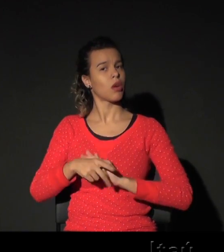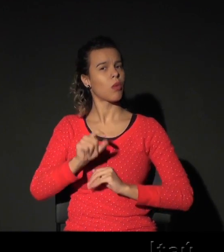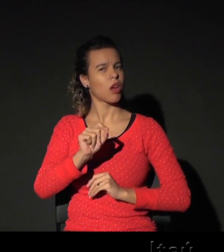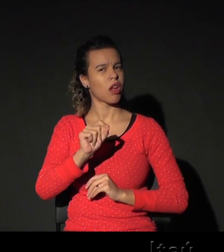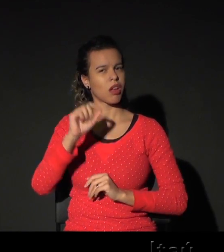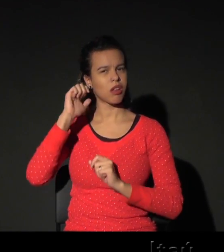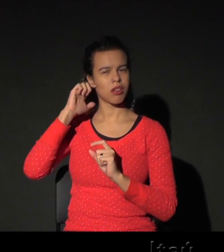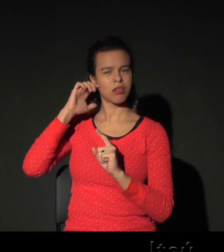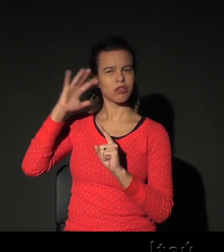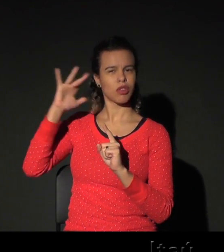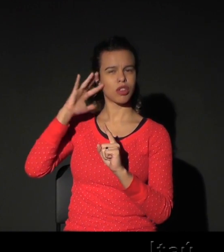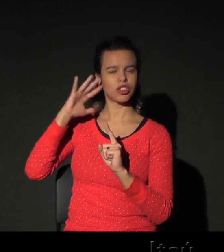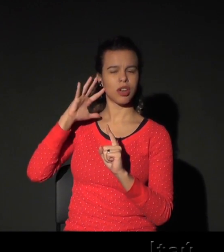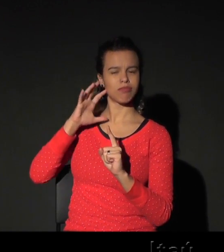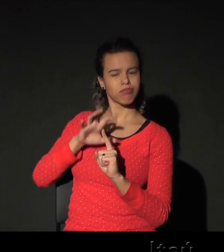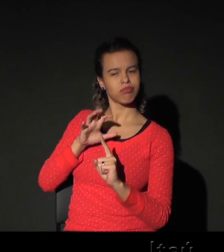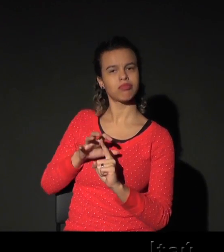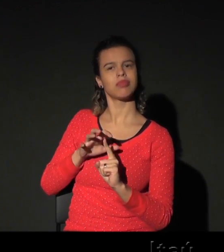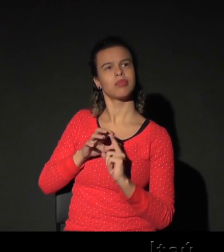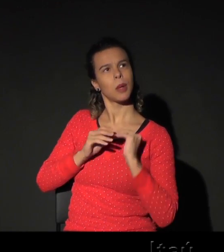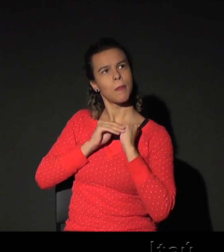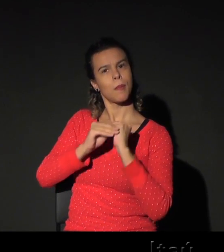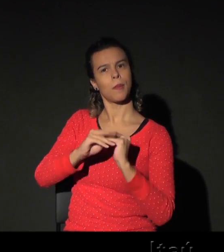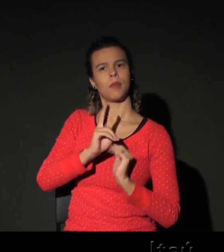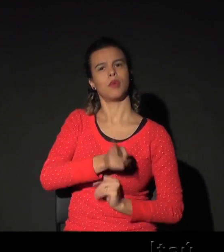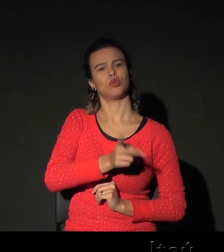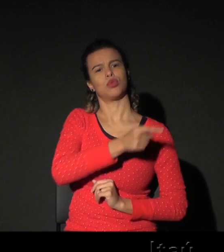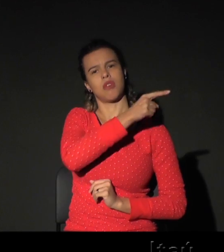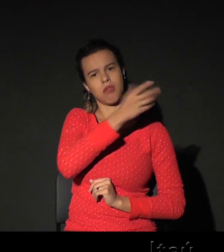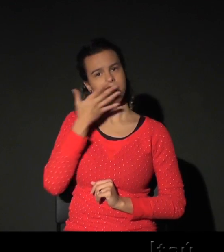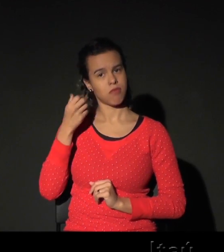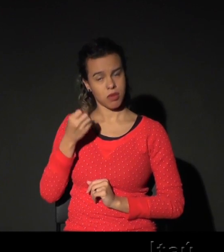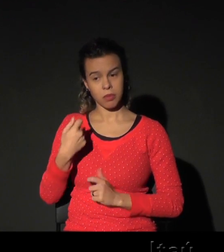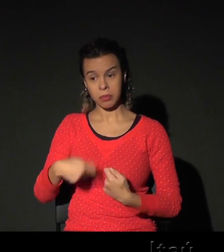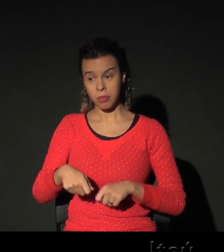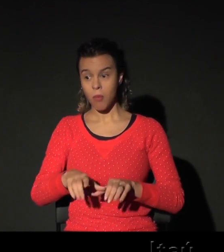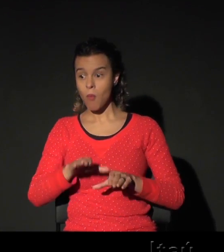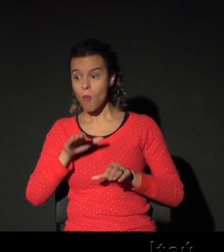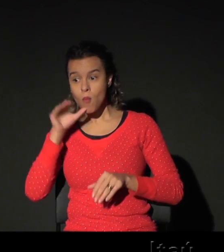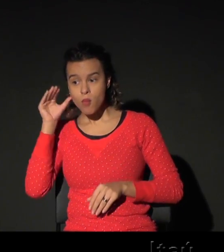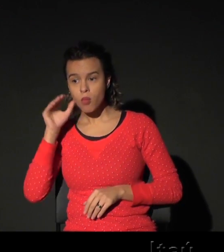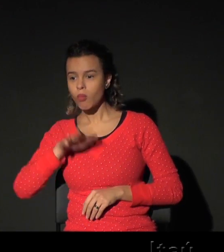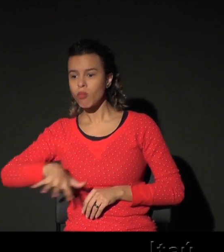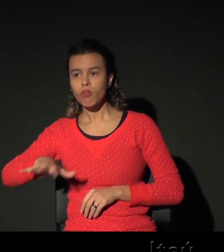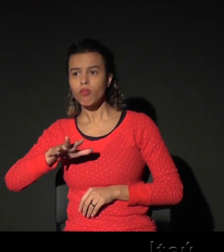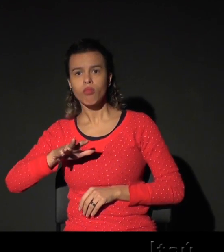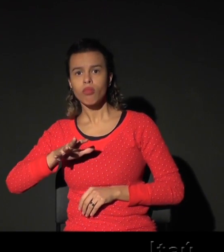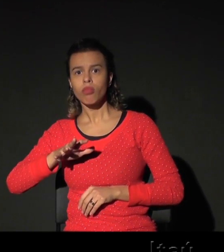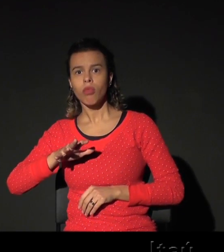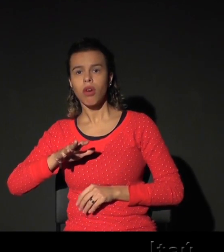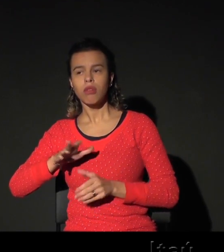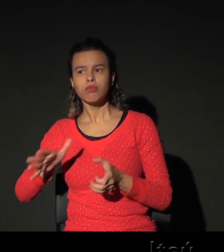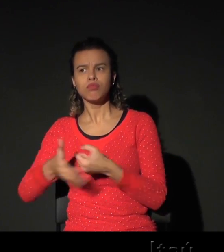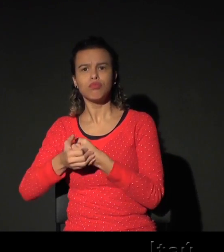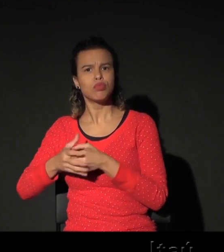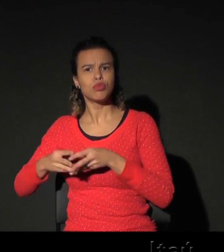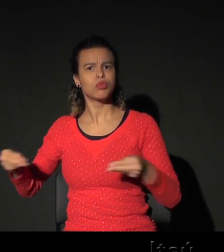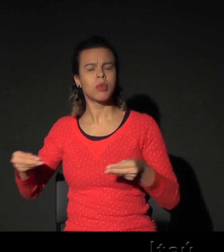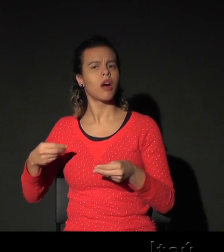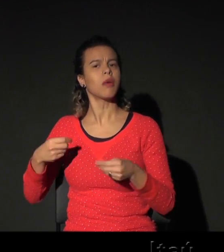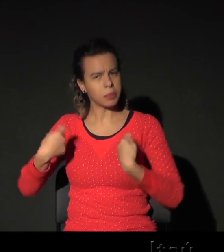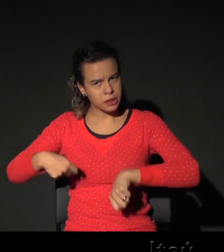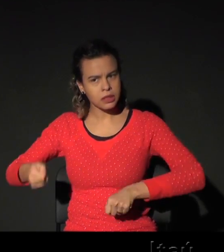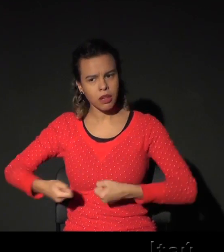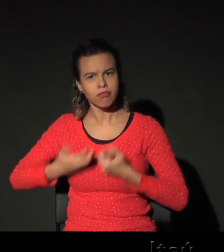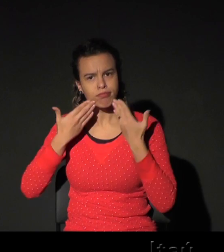discurso ideológico a ausência tem que ser a ausência tem que ser debatida a ausência tem que ser discutida e não só